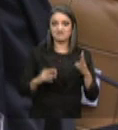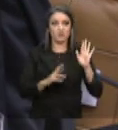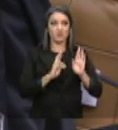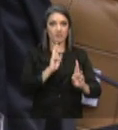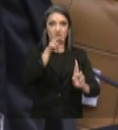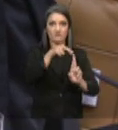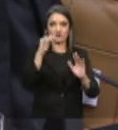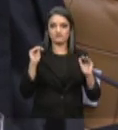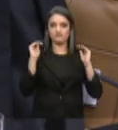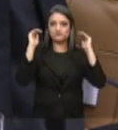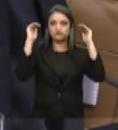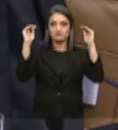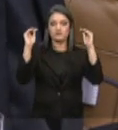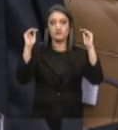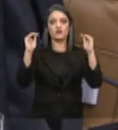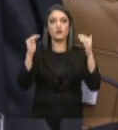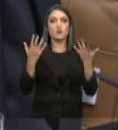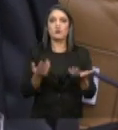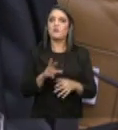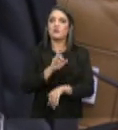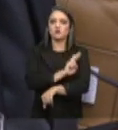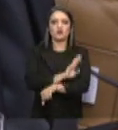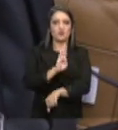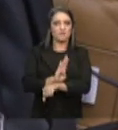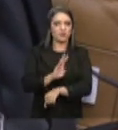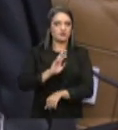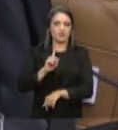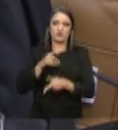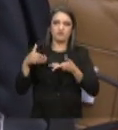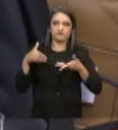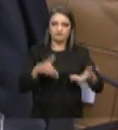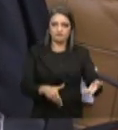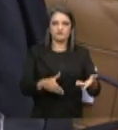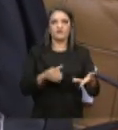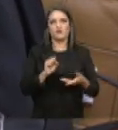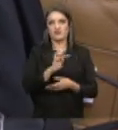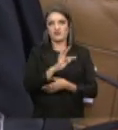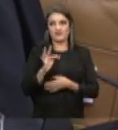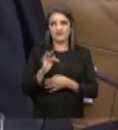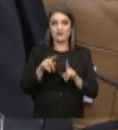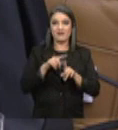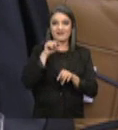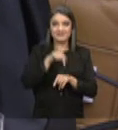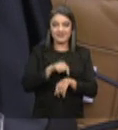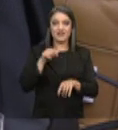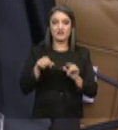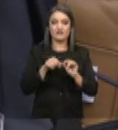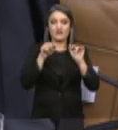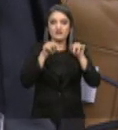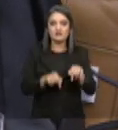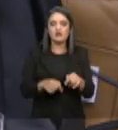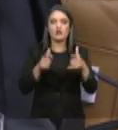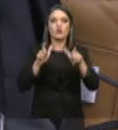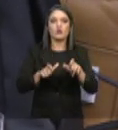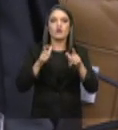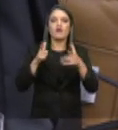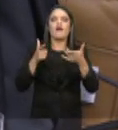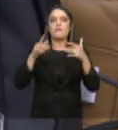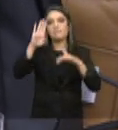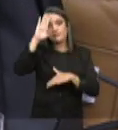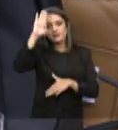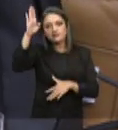integrou como Ministro esses tribunal mas fez dessa casa o sacrário da constituição